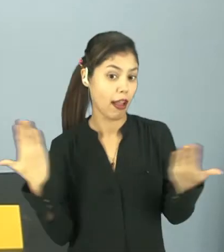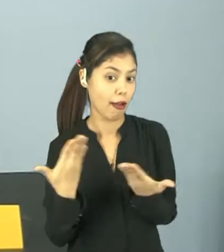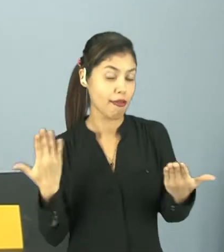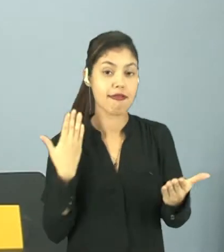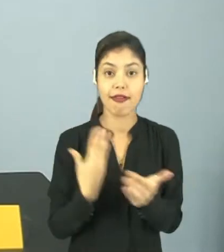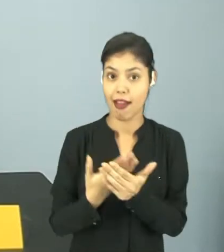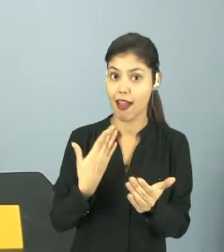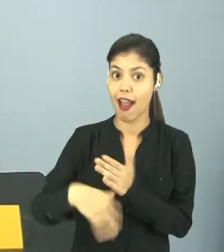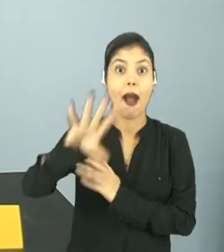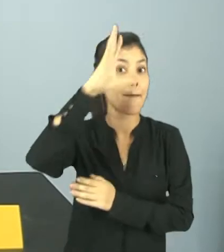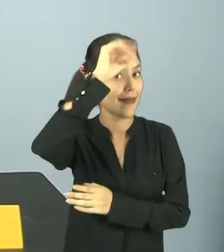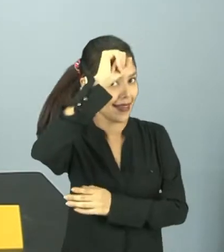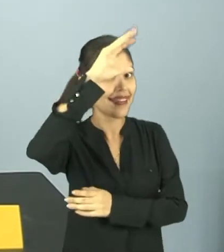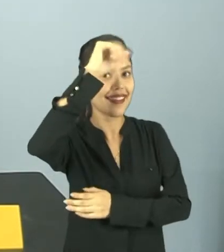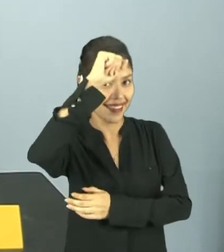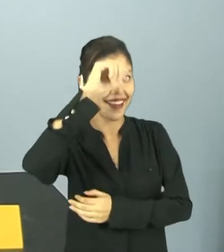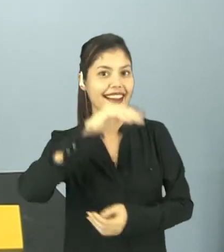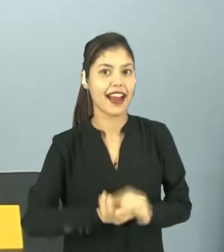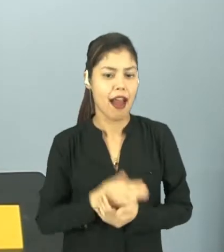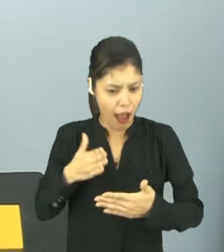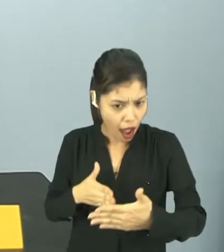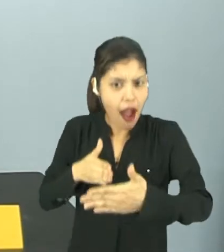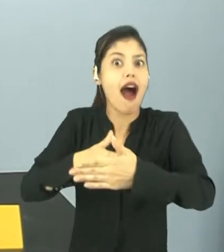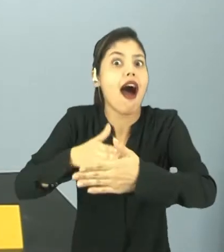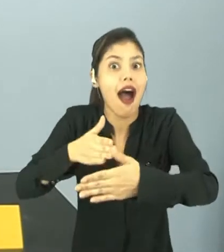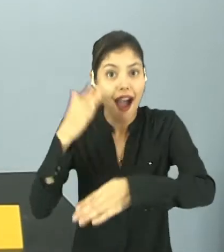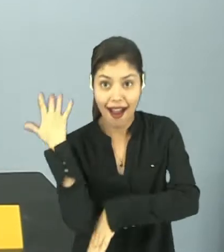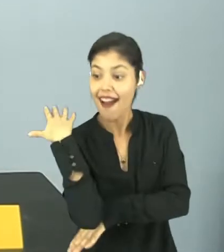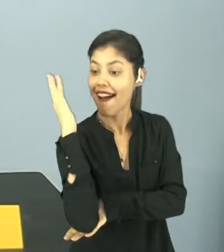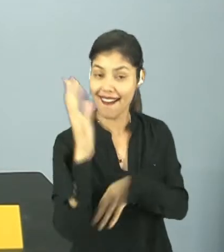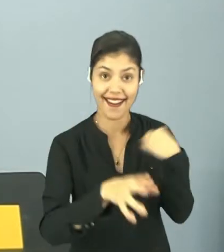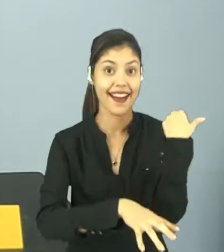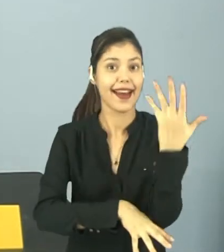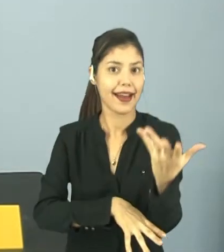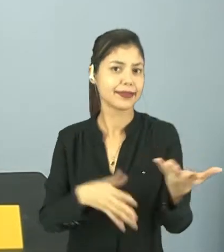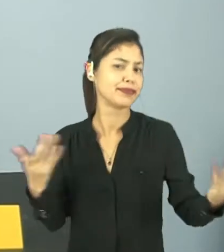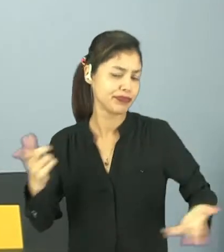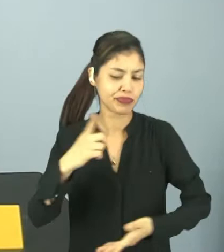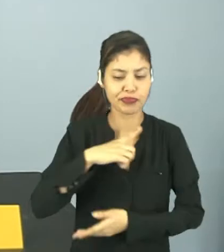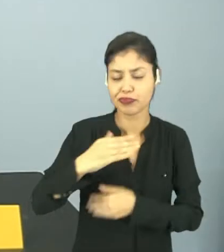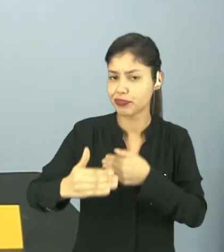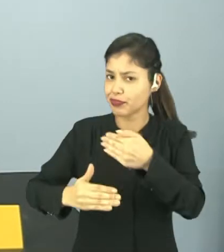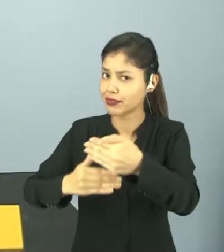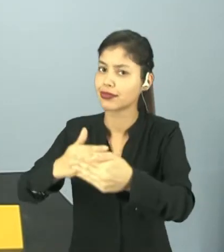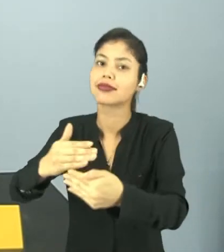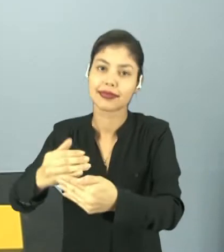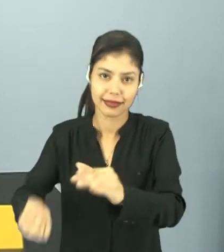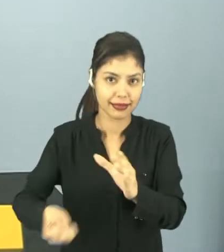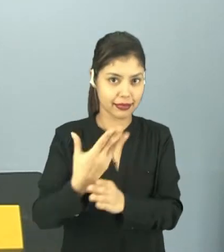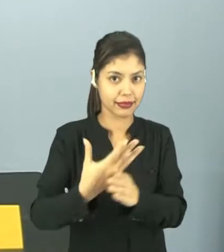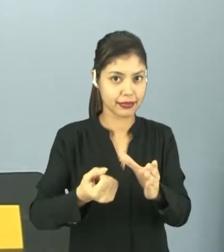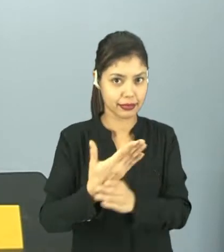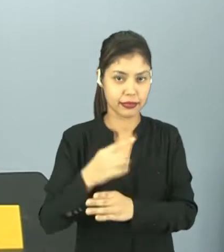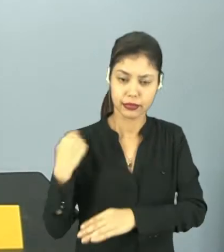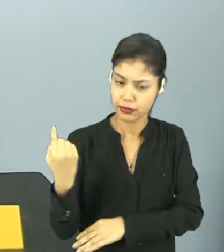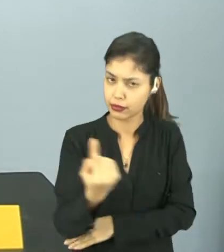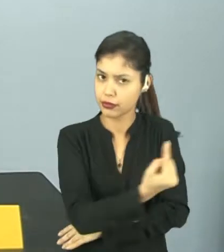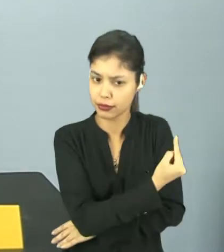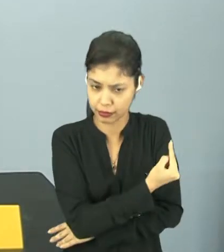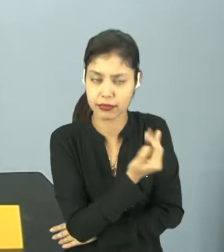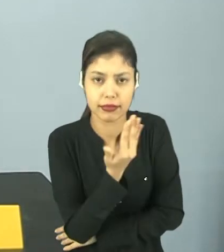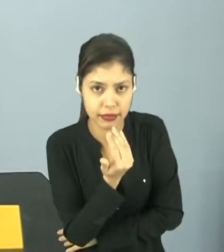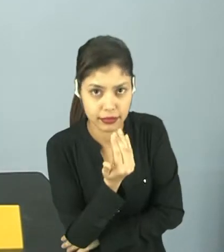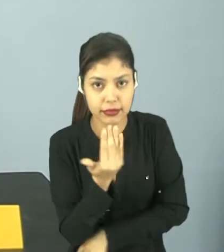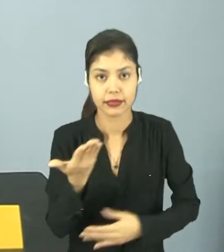hoje, vamos aprender sobre os impactos ambientais causados no processo de produção de nossa